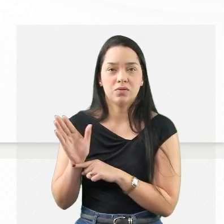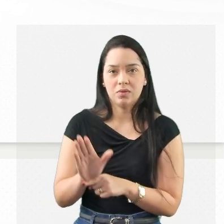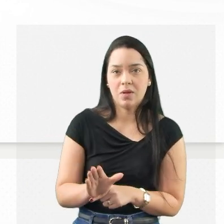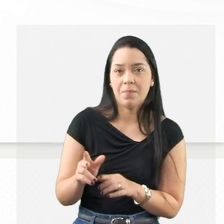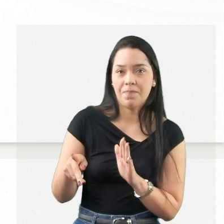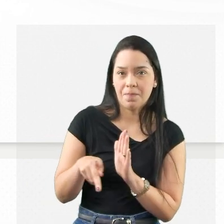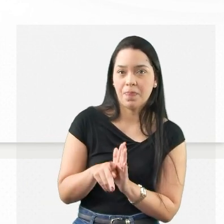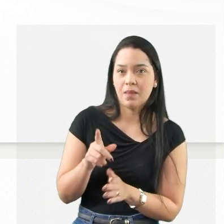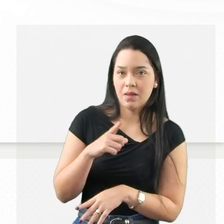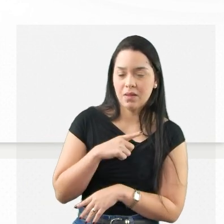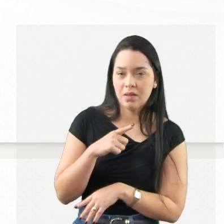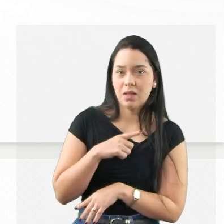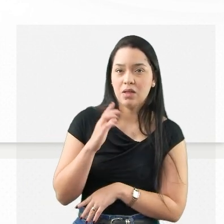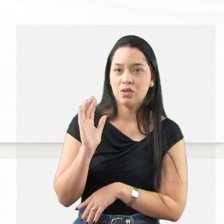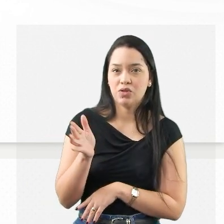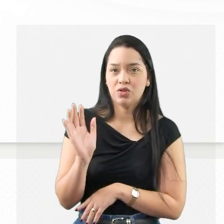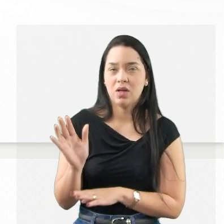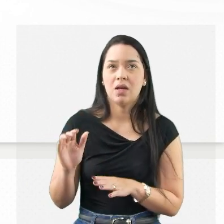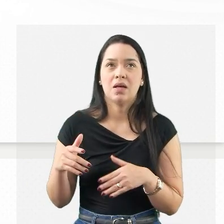nesse cordel, ela seja